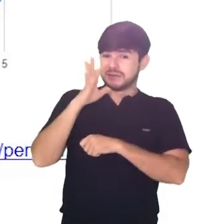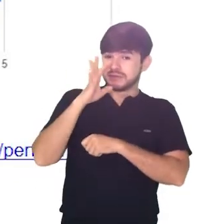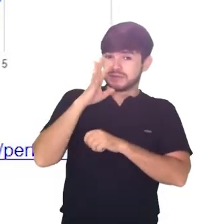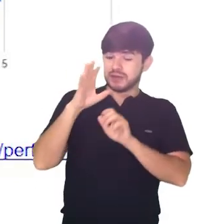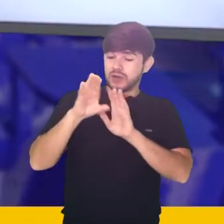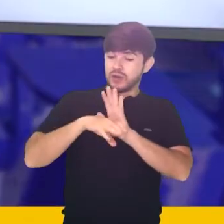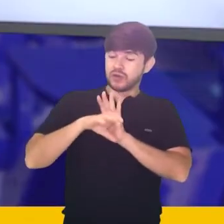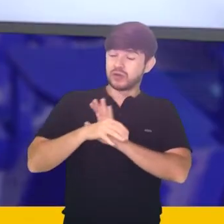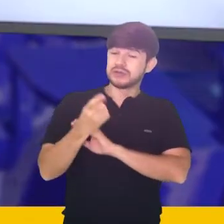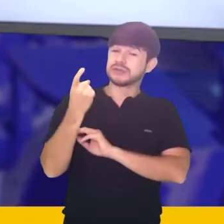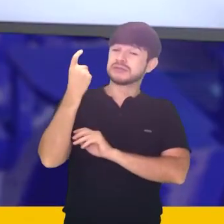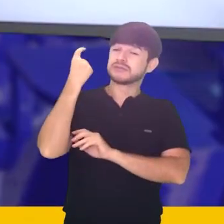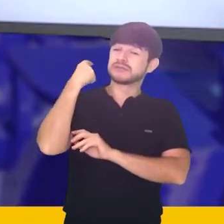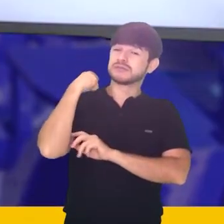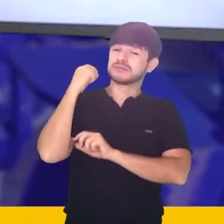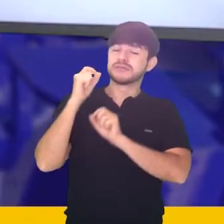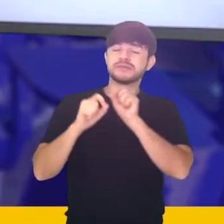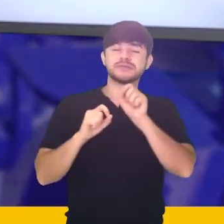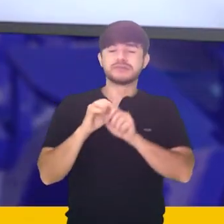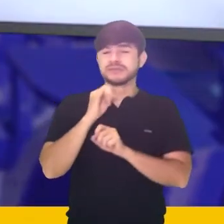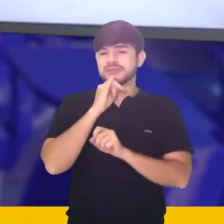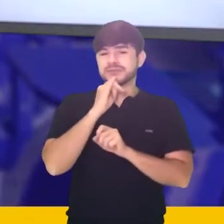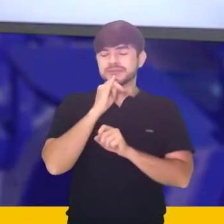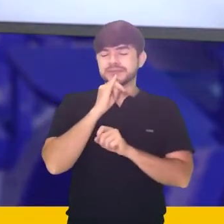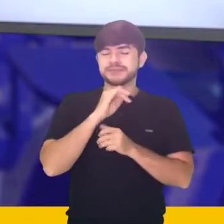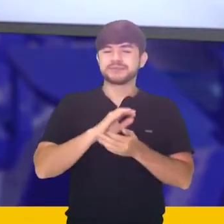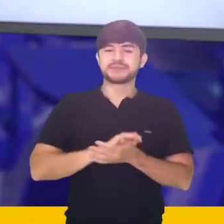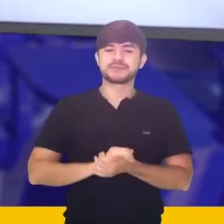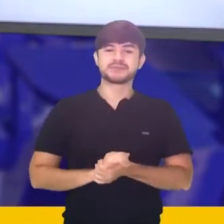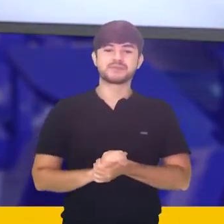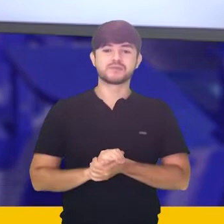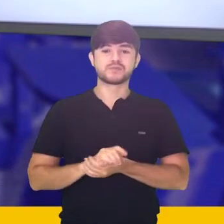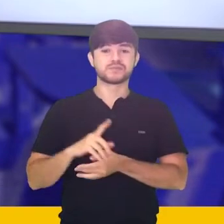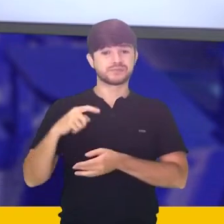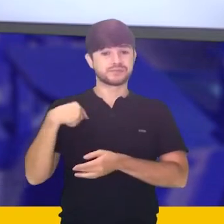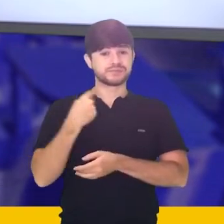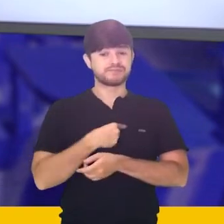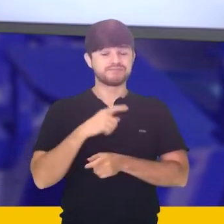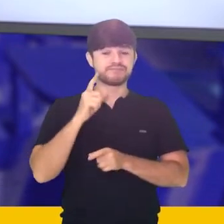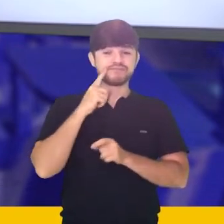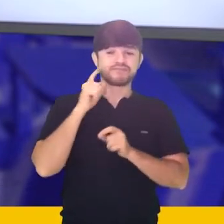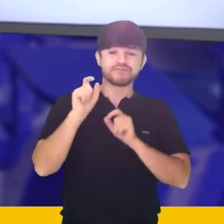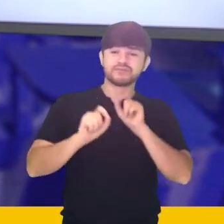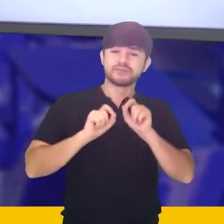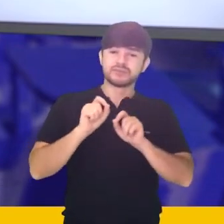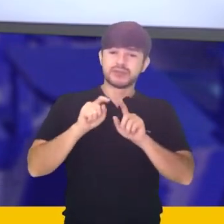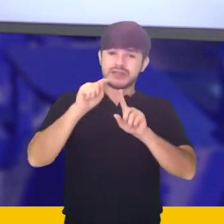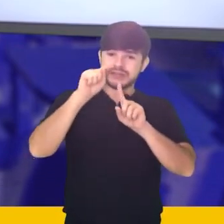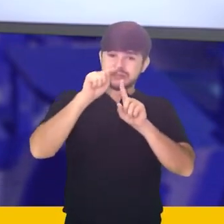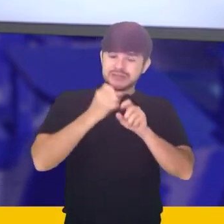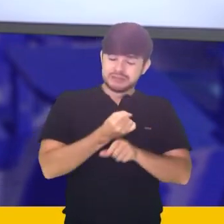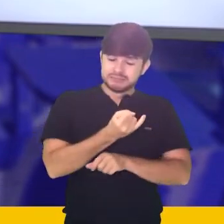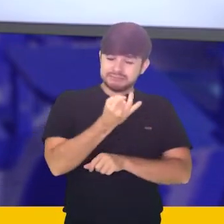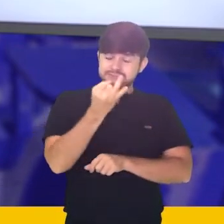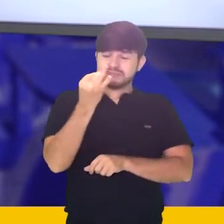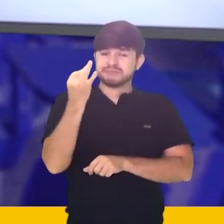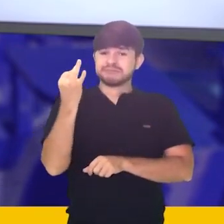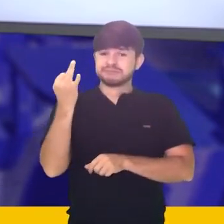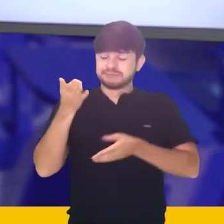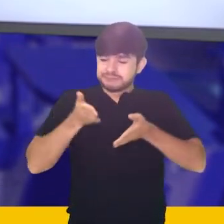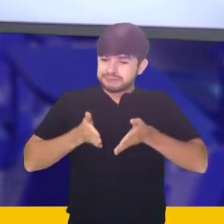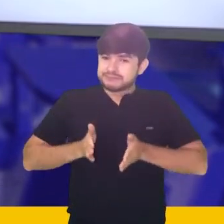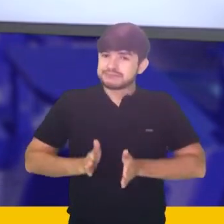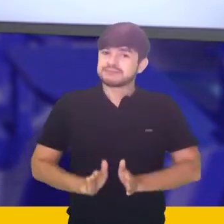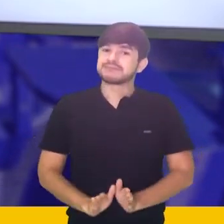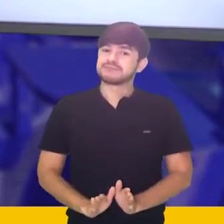última aula. Qual foi o conceito que a gente falou na última aula relacionado a isso? A gente falou sobre a taxa de natalidade, né? Então,